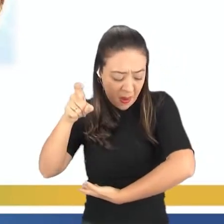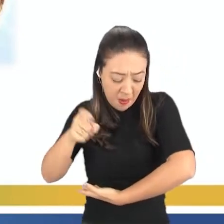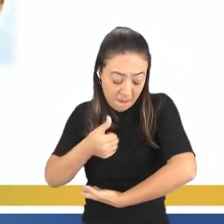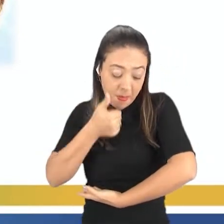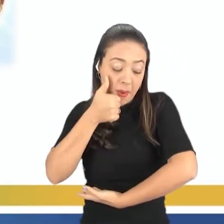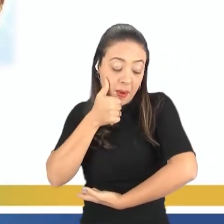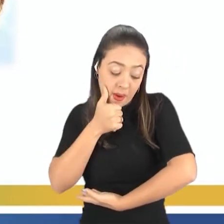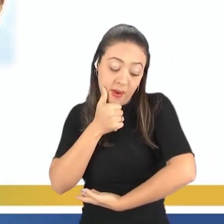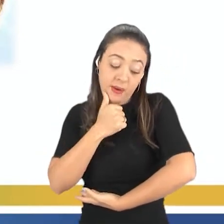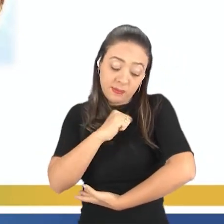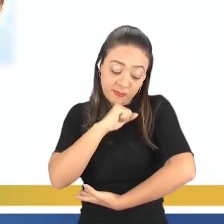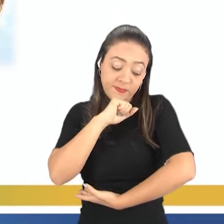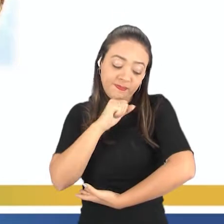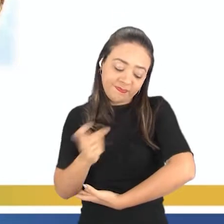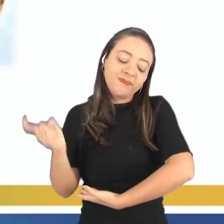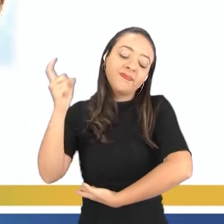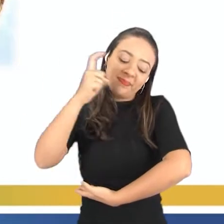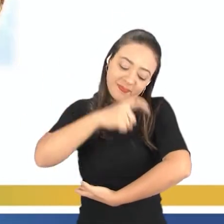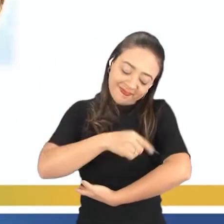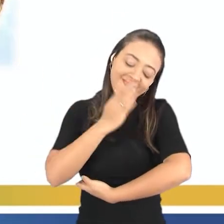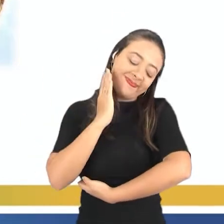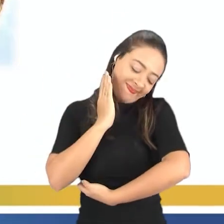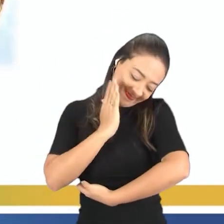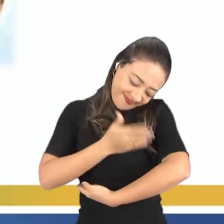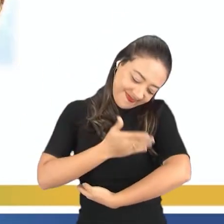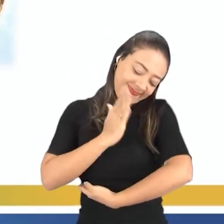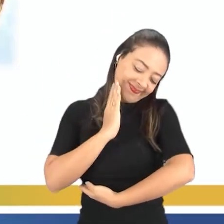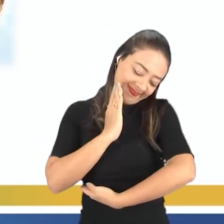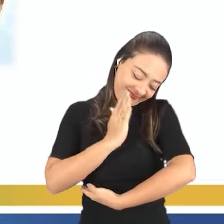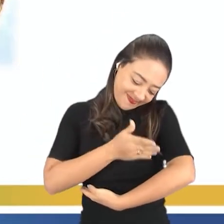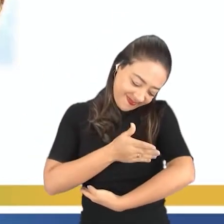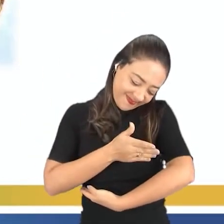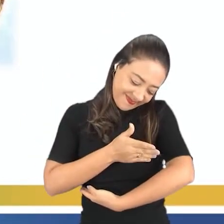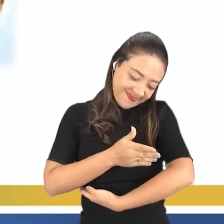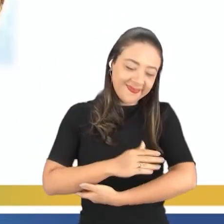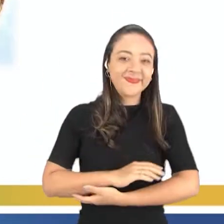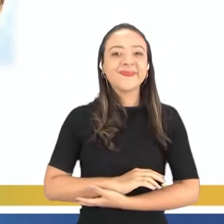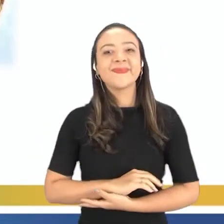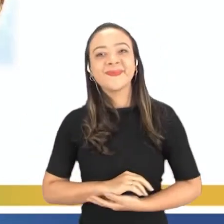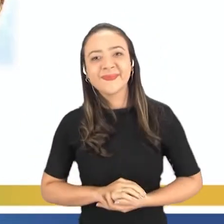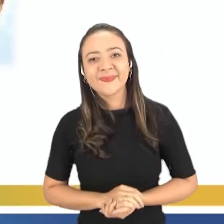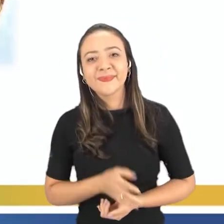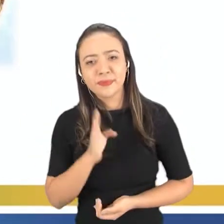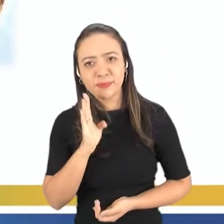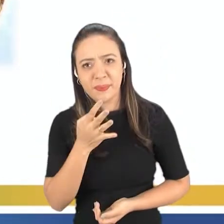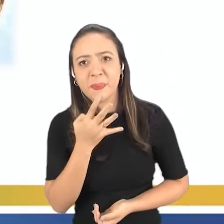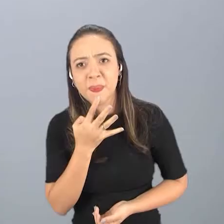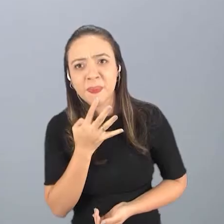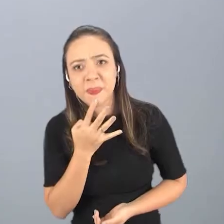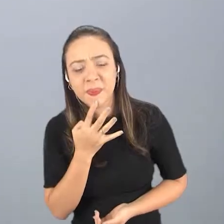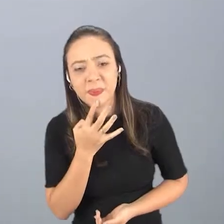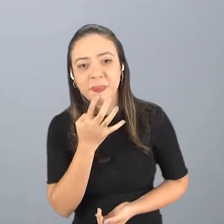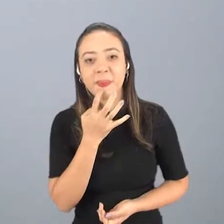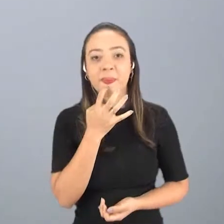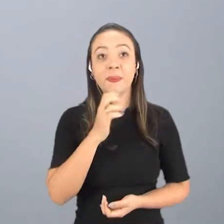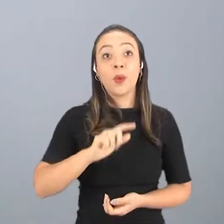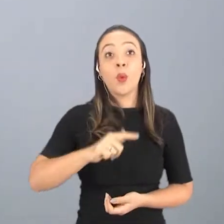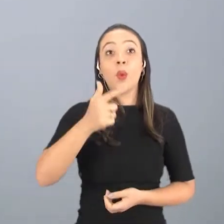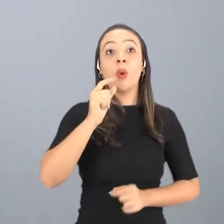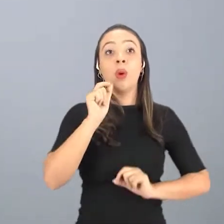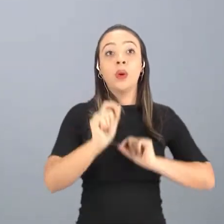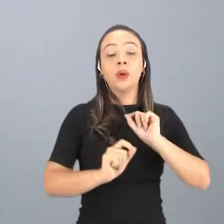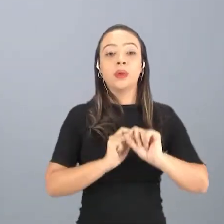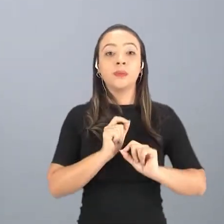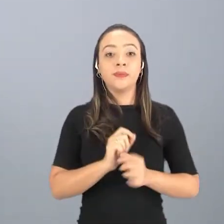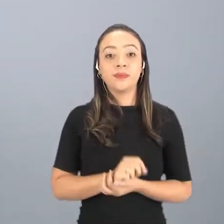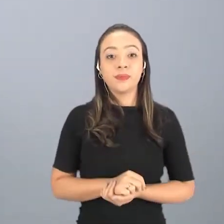roça, mamãe volta já. Né? Já ouviram essa canção? A outra